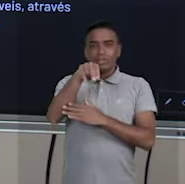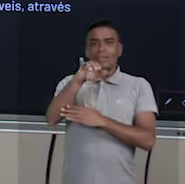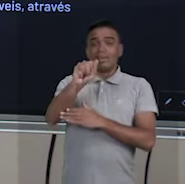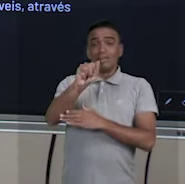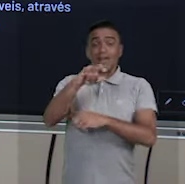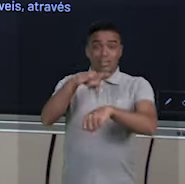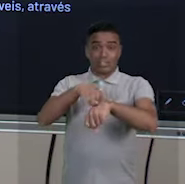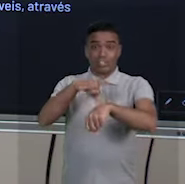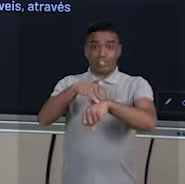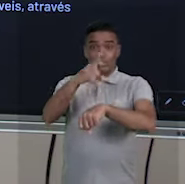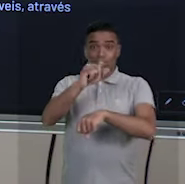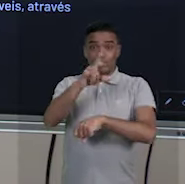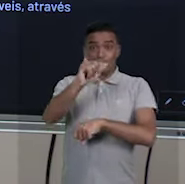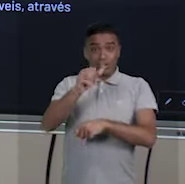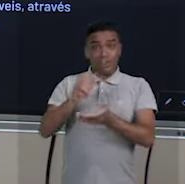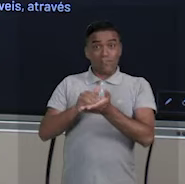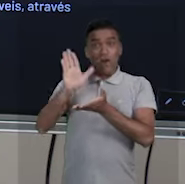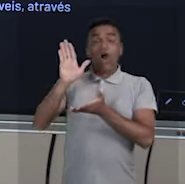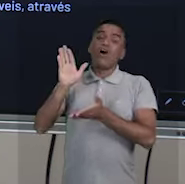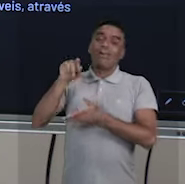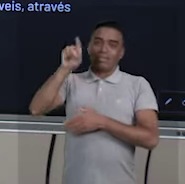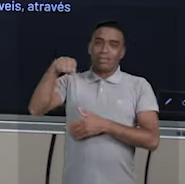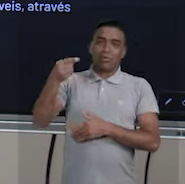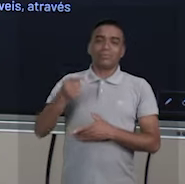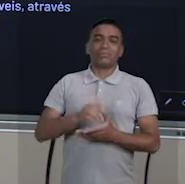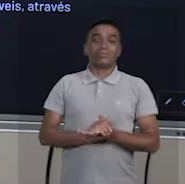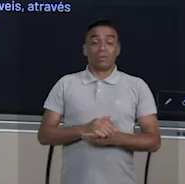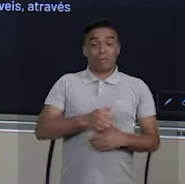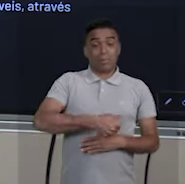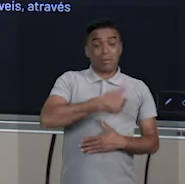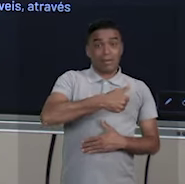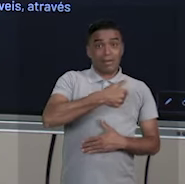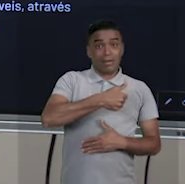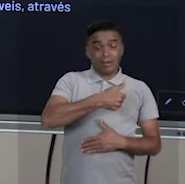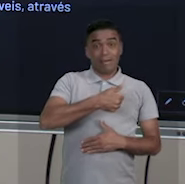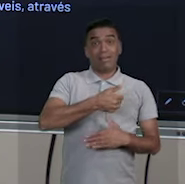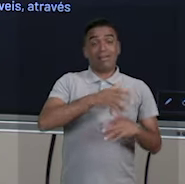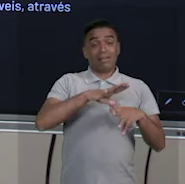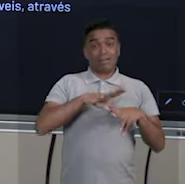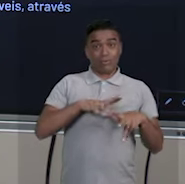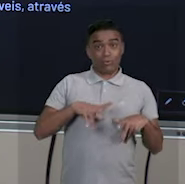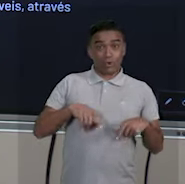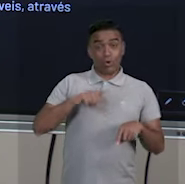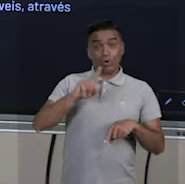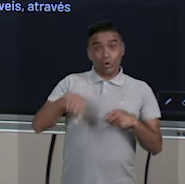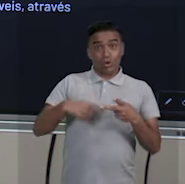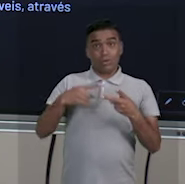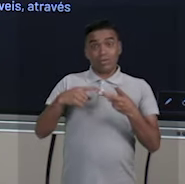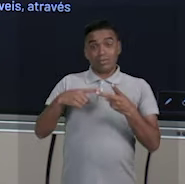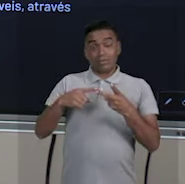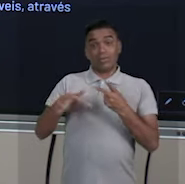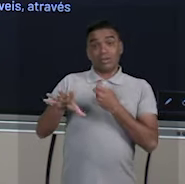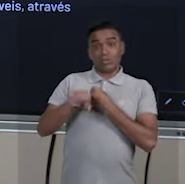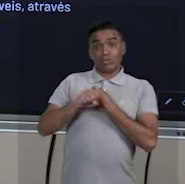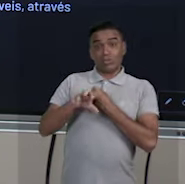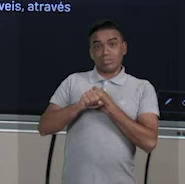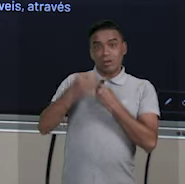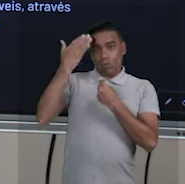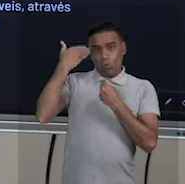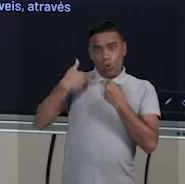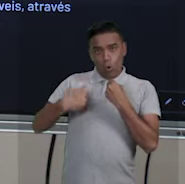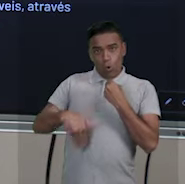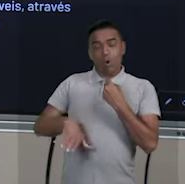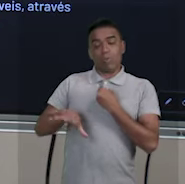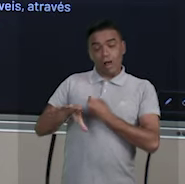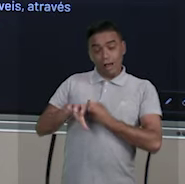sendo eliminada depois. Então, são 4 etapas. Filtrou, depois da filtragem tem a reabsorção, o corpo pega de